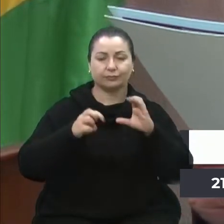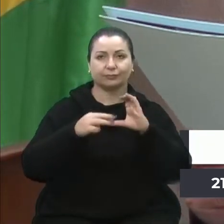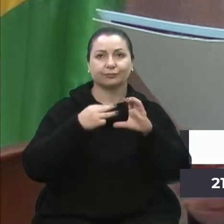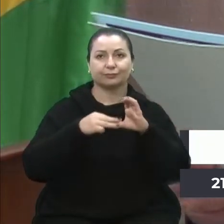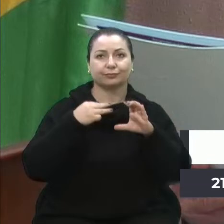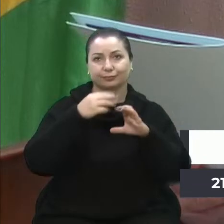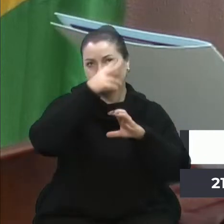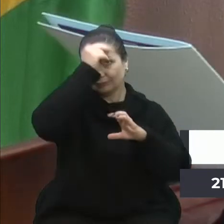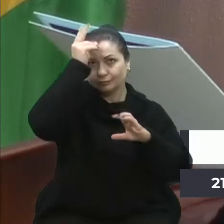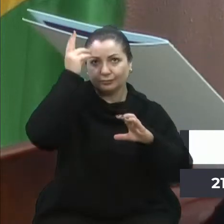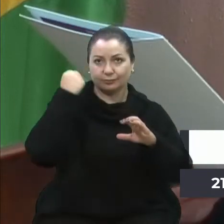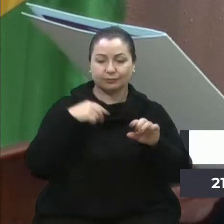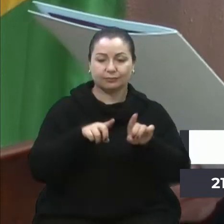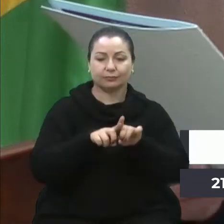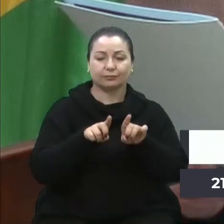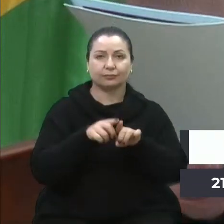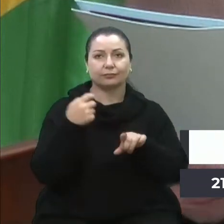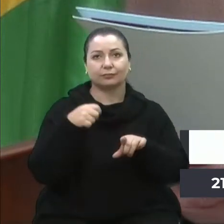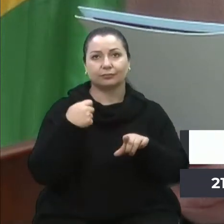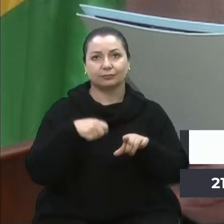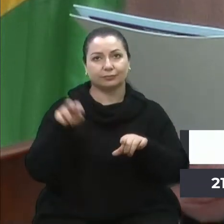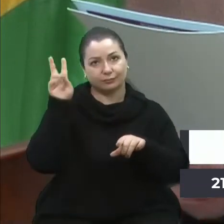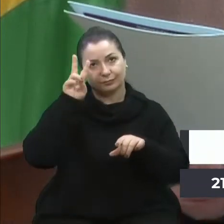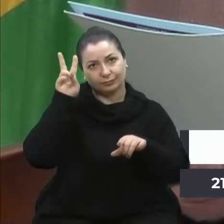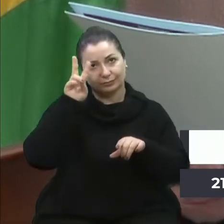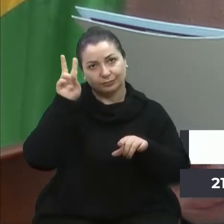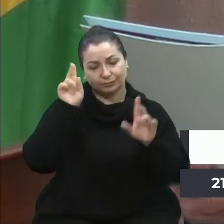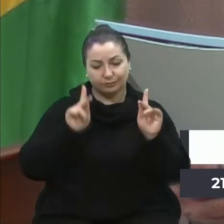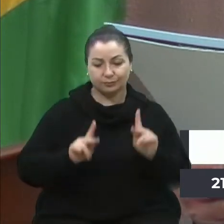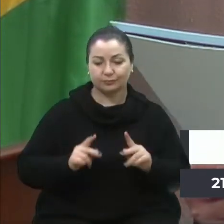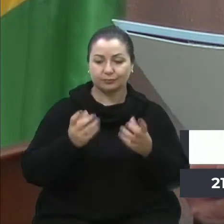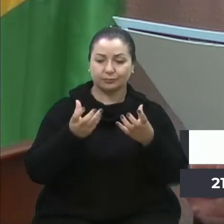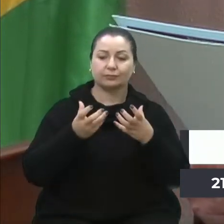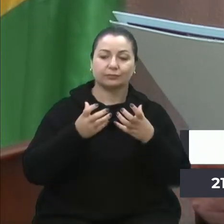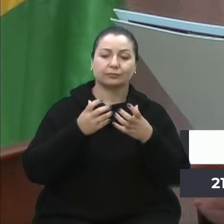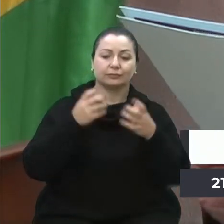circunstanciada biografia da pessoa que se deseja homenagear.